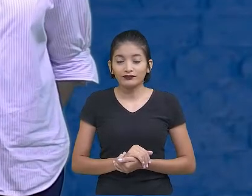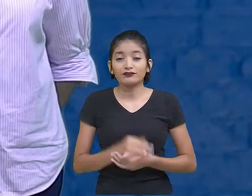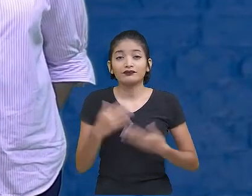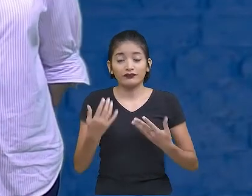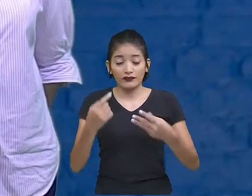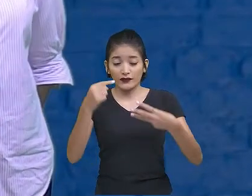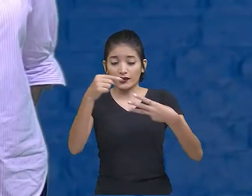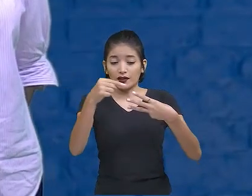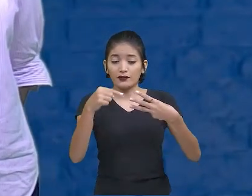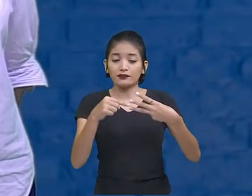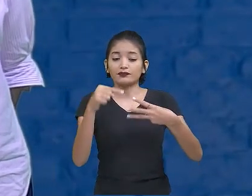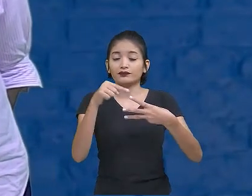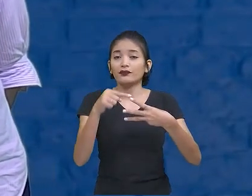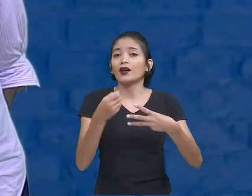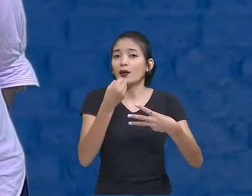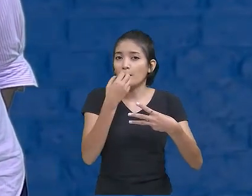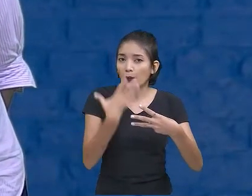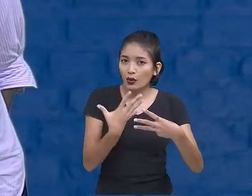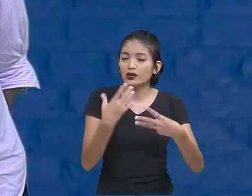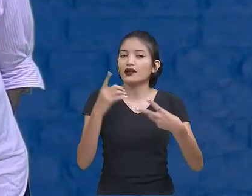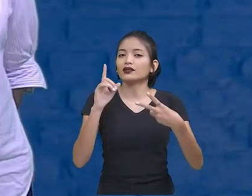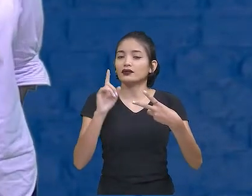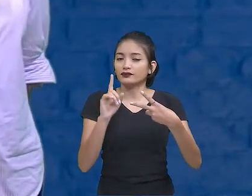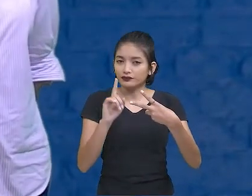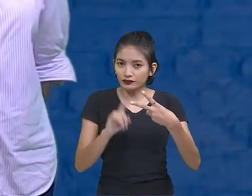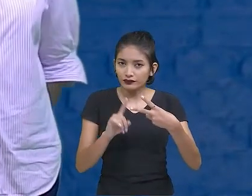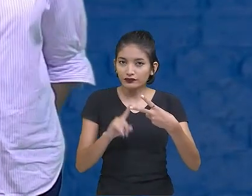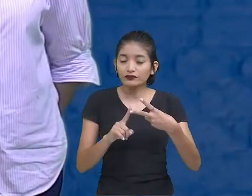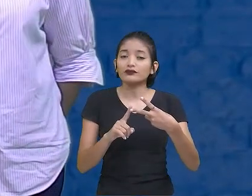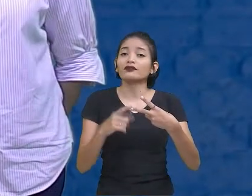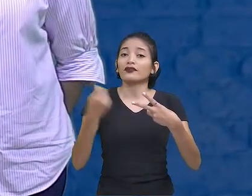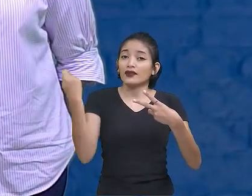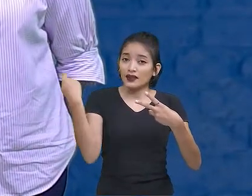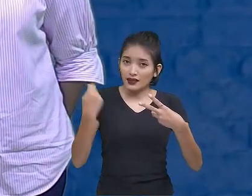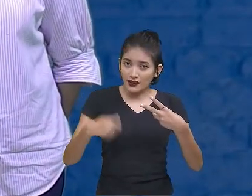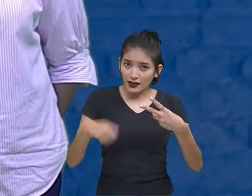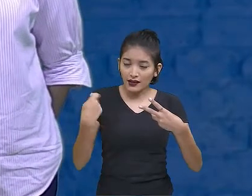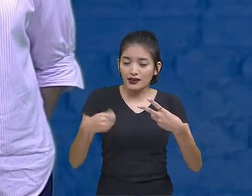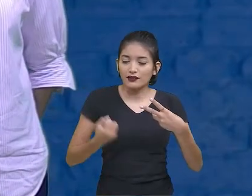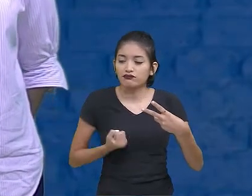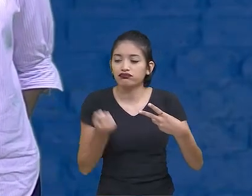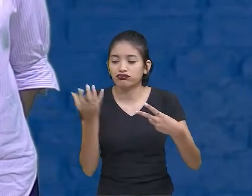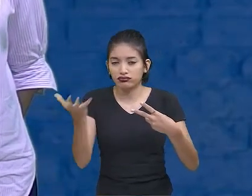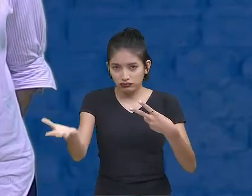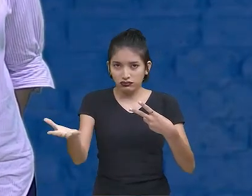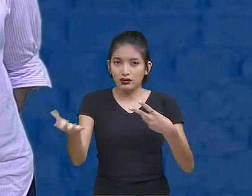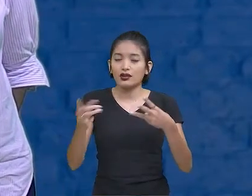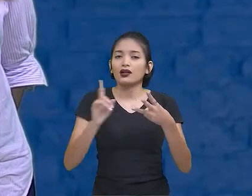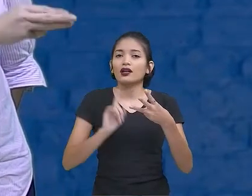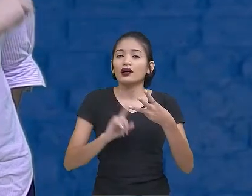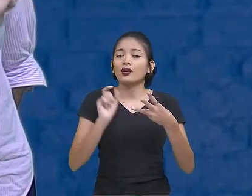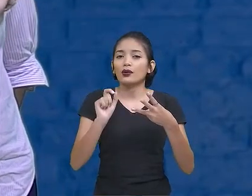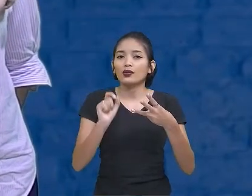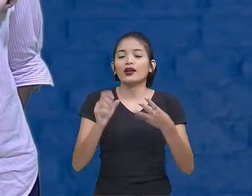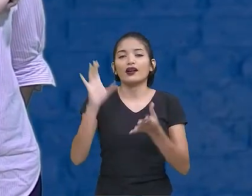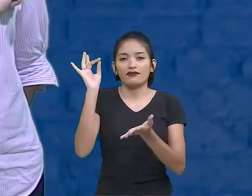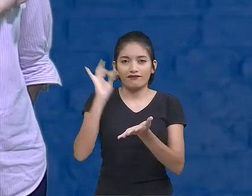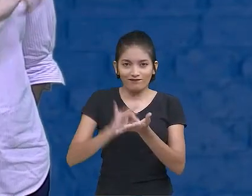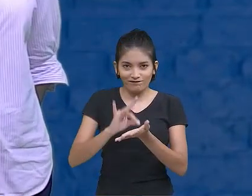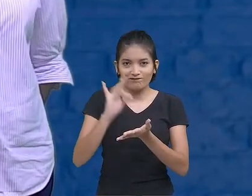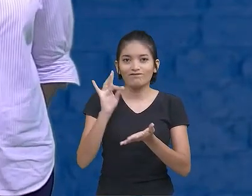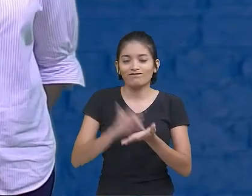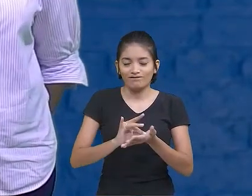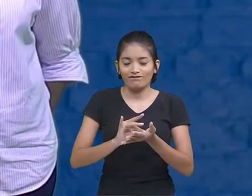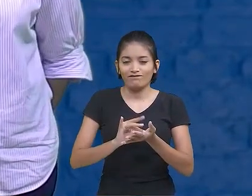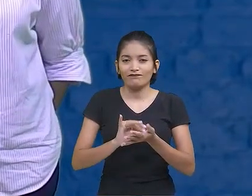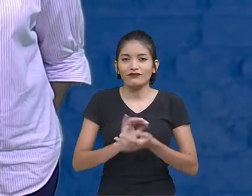a bondade, que mais? A necessidade de passar adiante e a verdade.